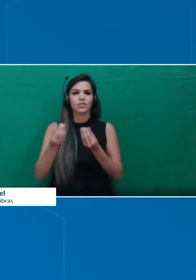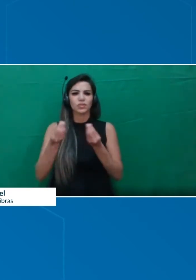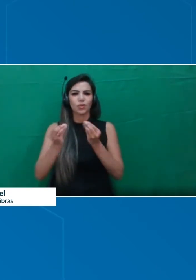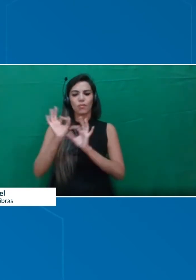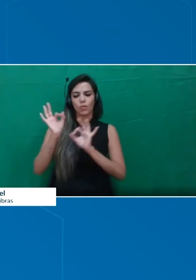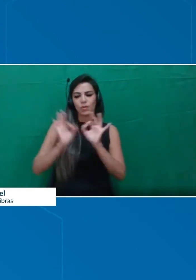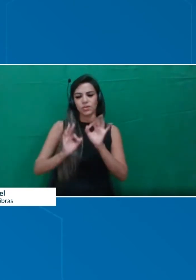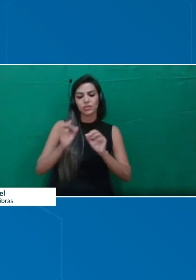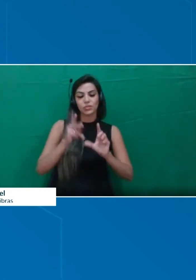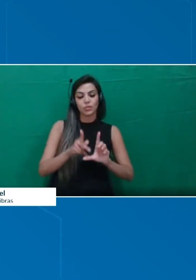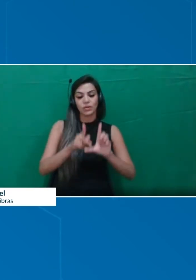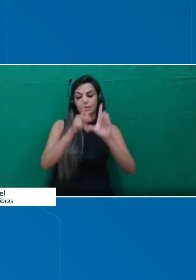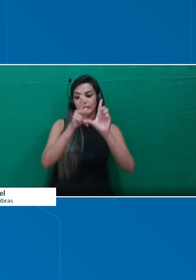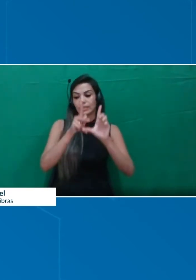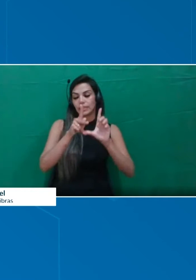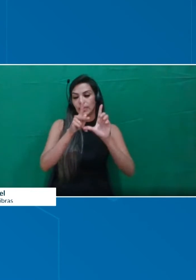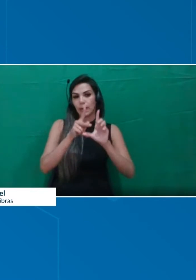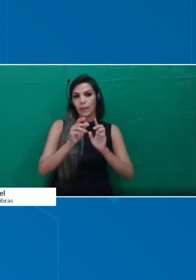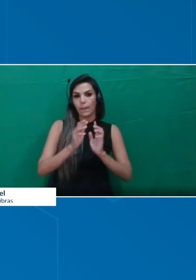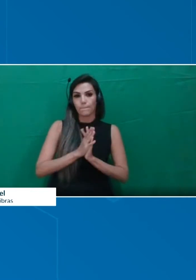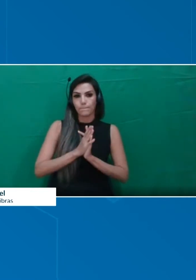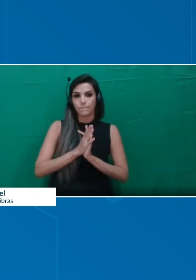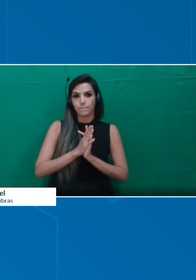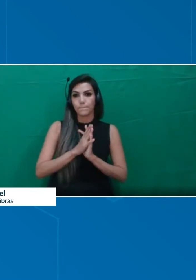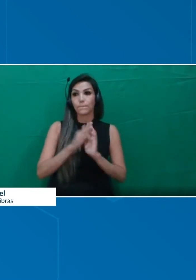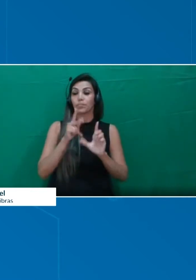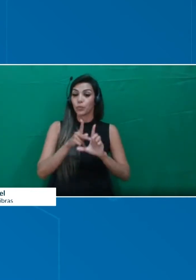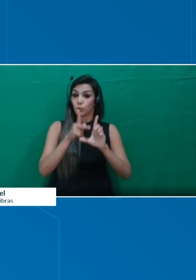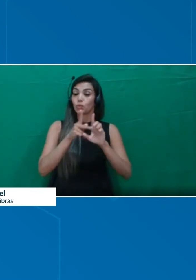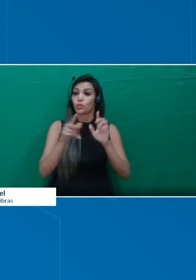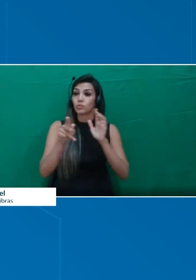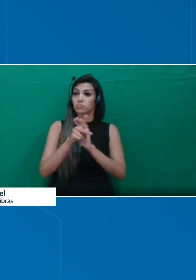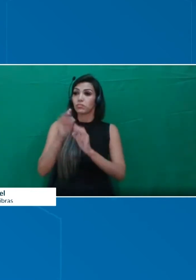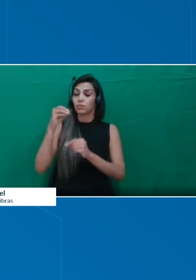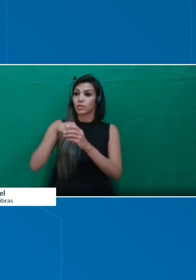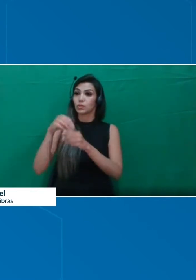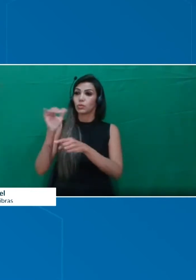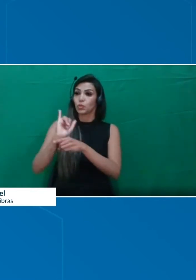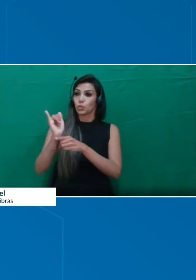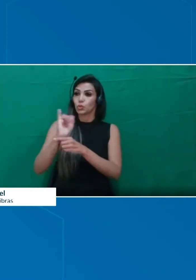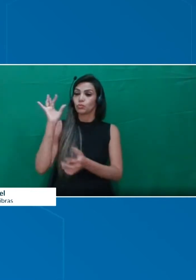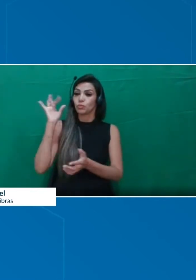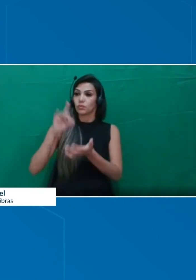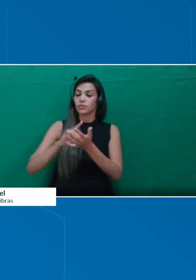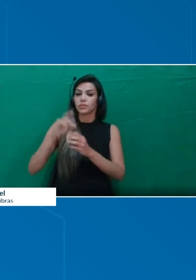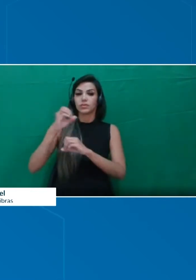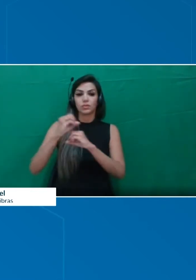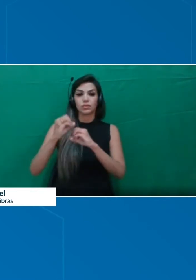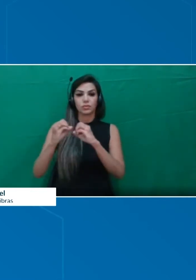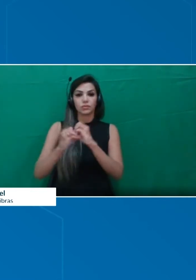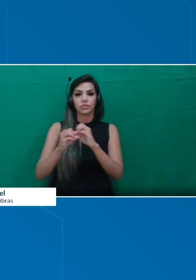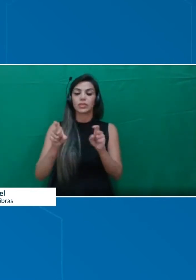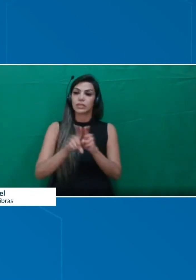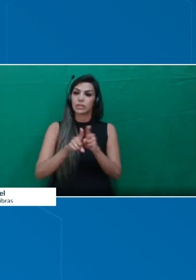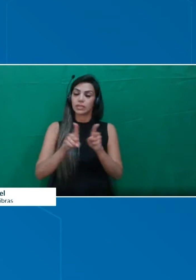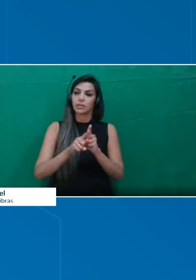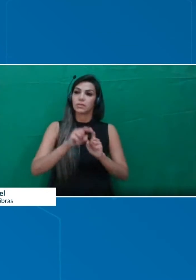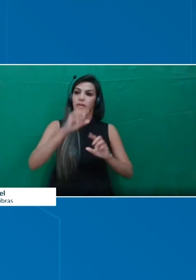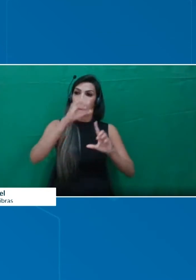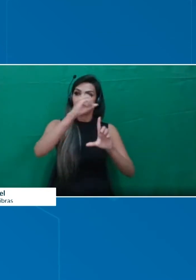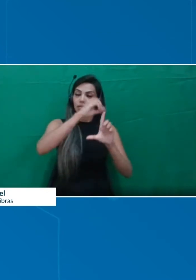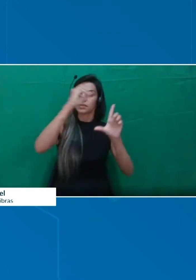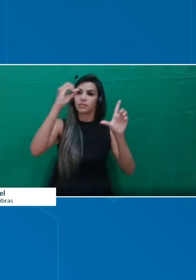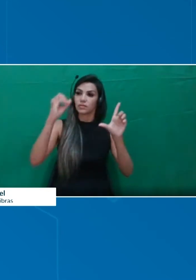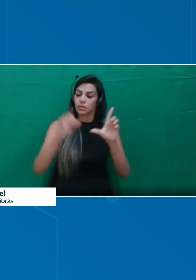realizadas no YouTube oficial da UFG e também transmitidas pela TV UFG, para ampliarmos